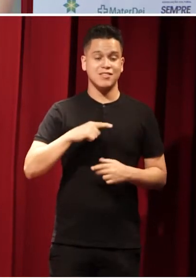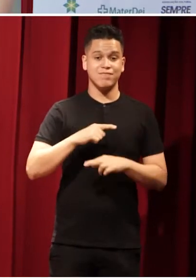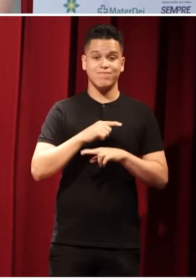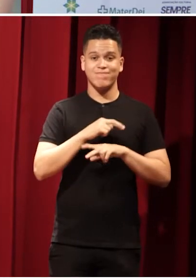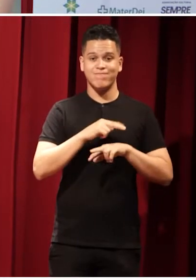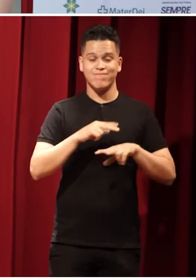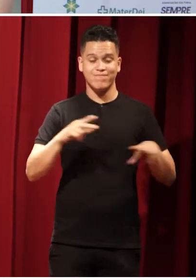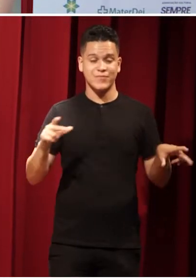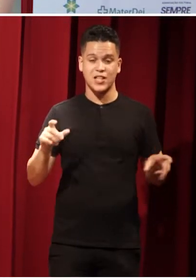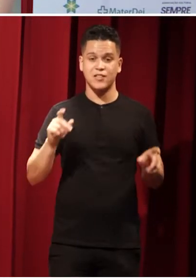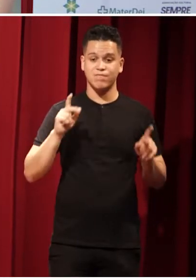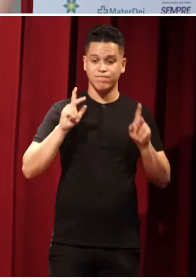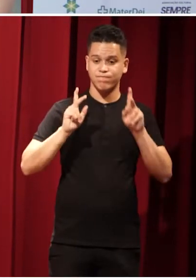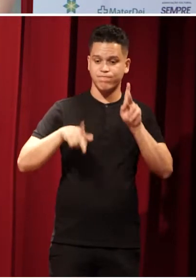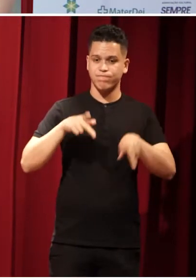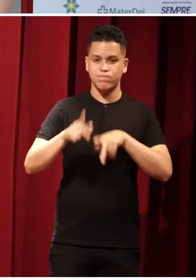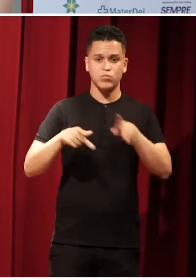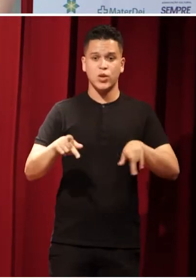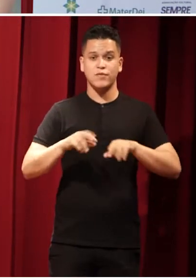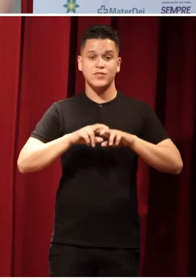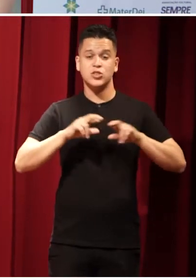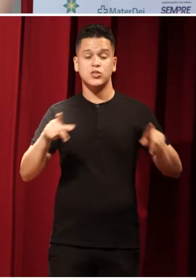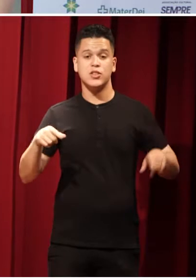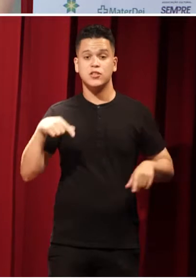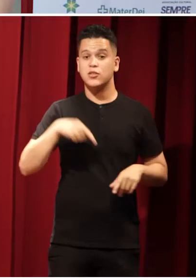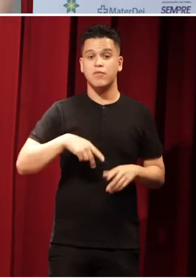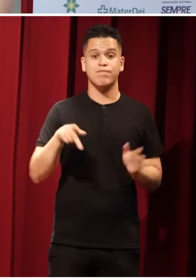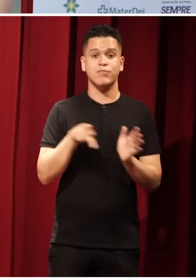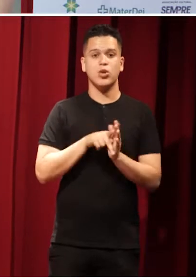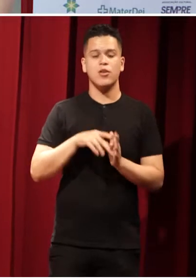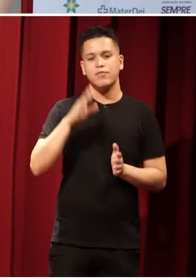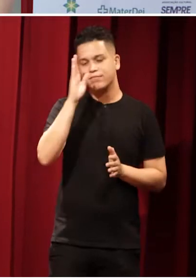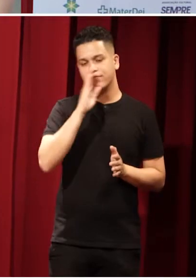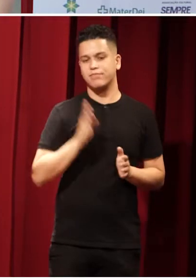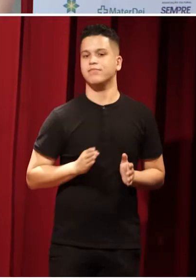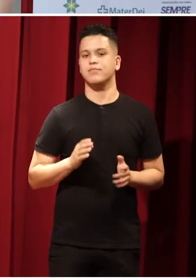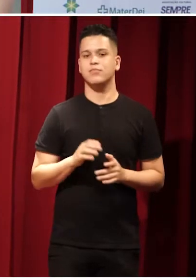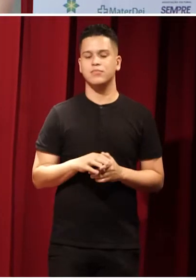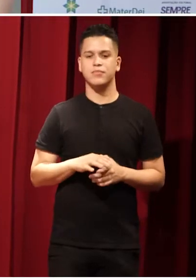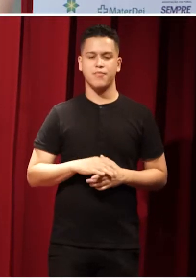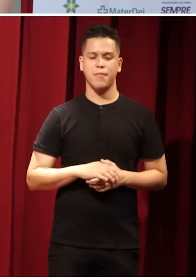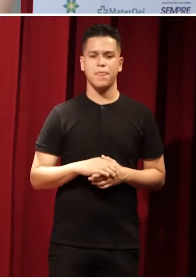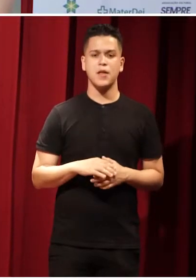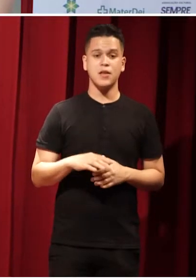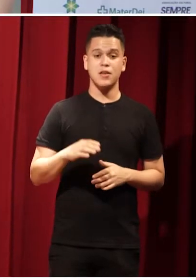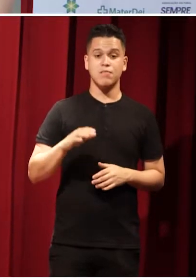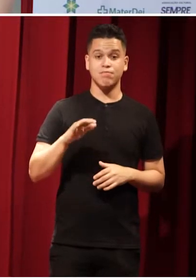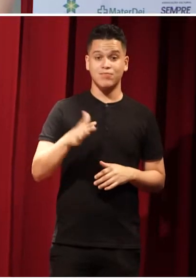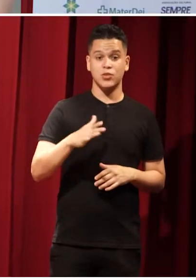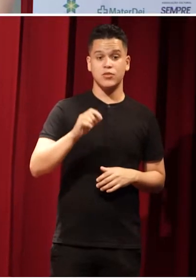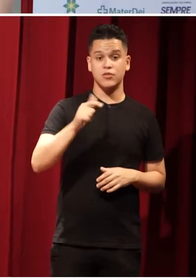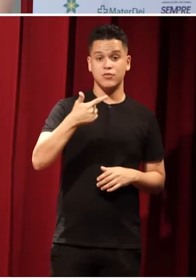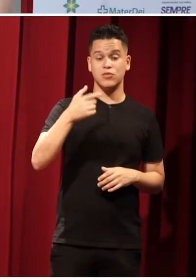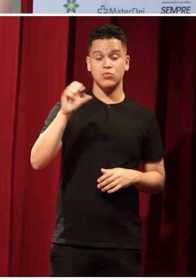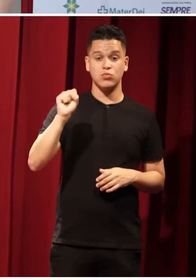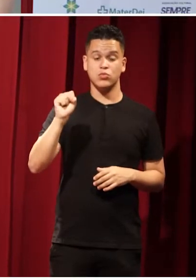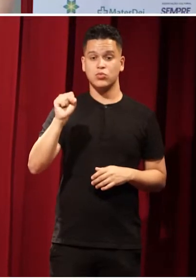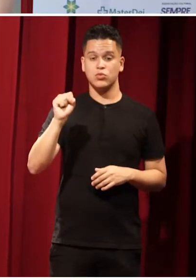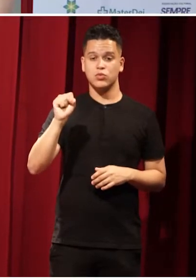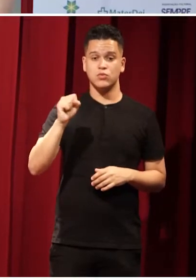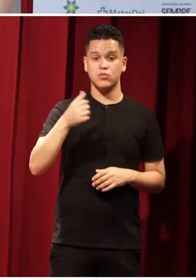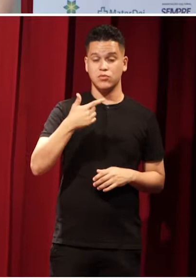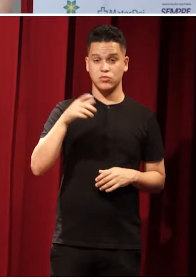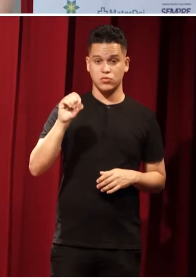maior quantidade de povos não contactados do mundo. São 28